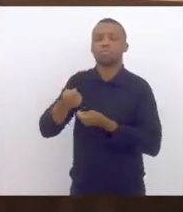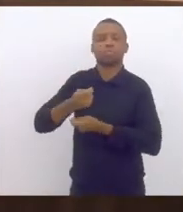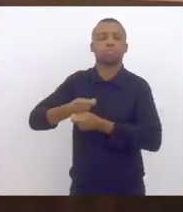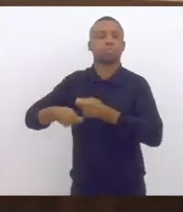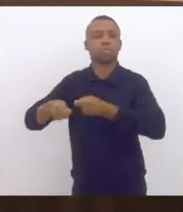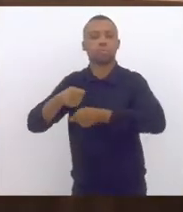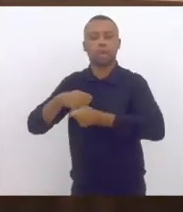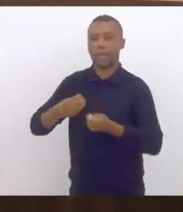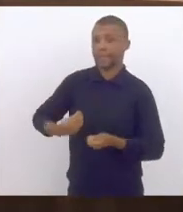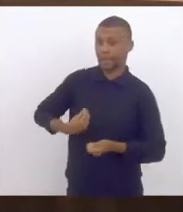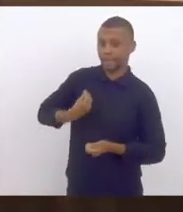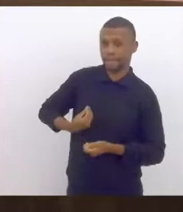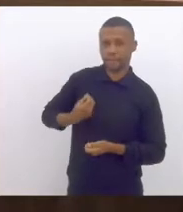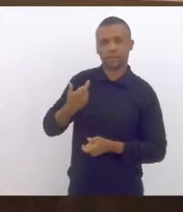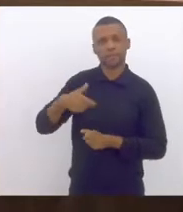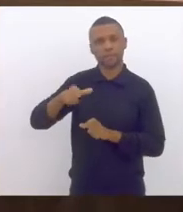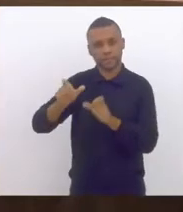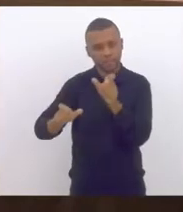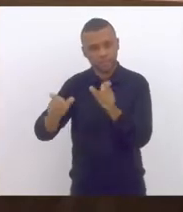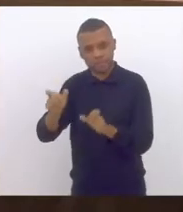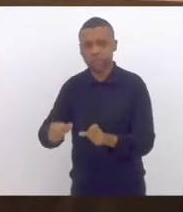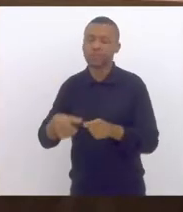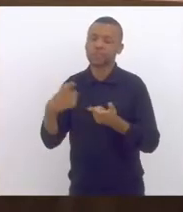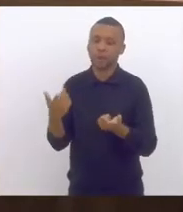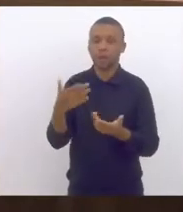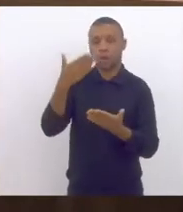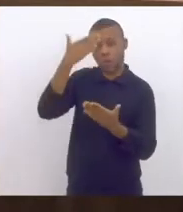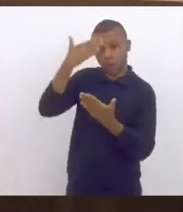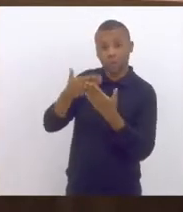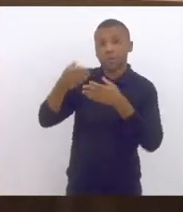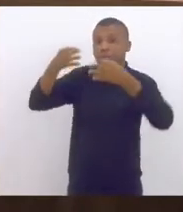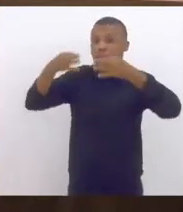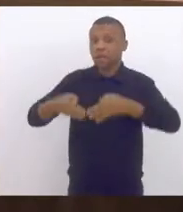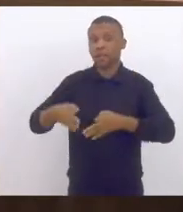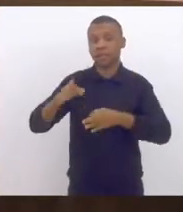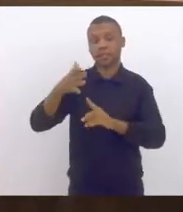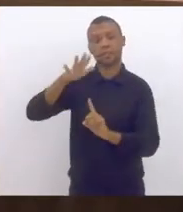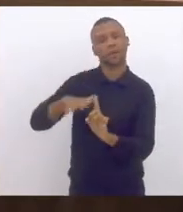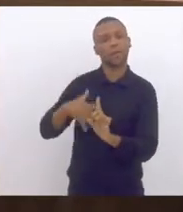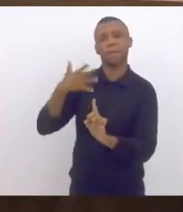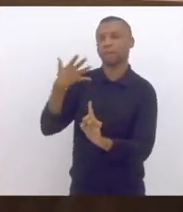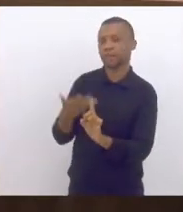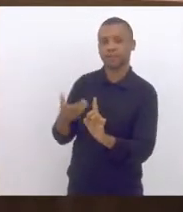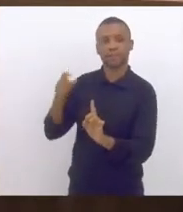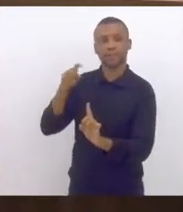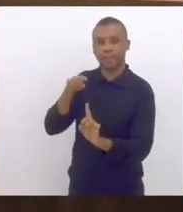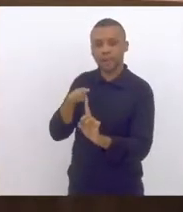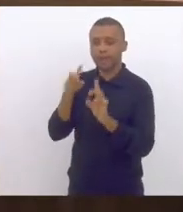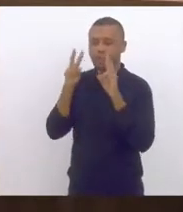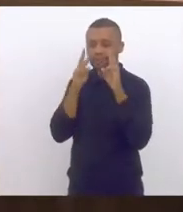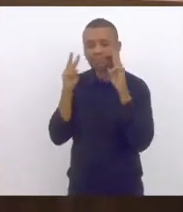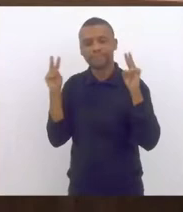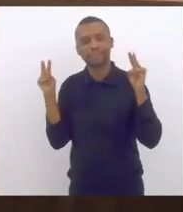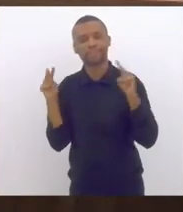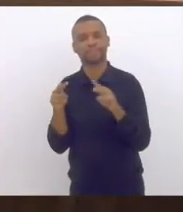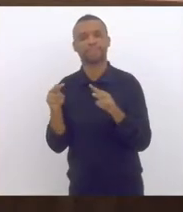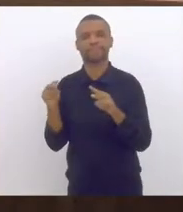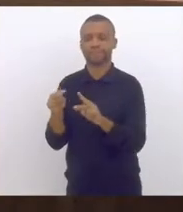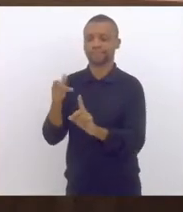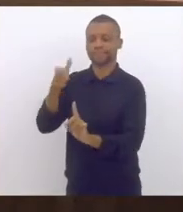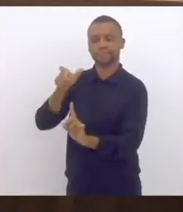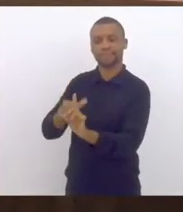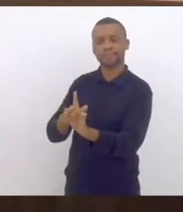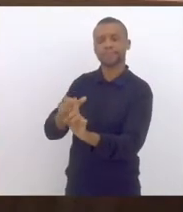da vida das pessoas. Então, eu não tenho dúvida que essa homenagem é uma homenagem de reconhecimento da doutora